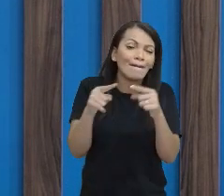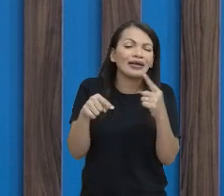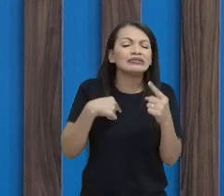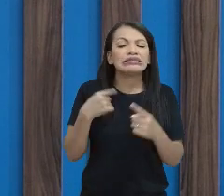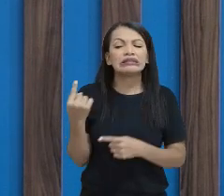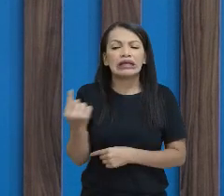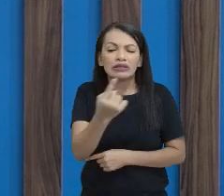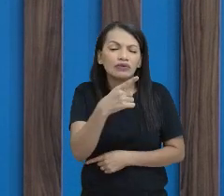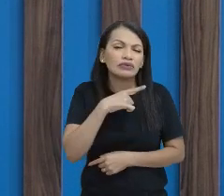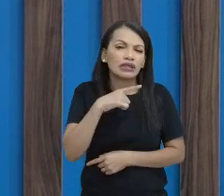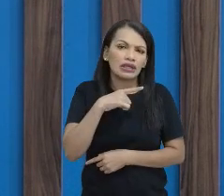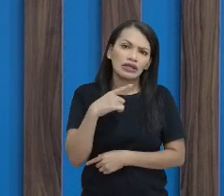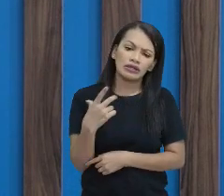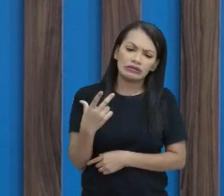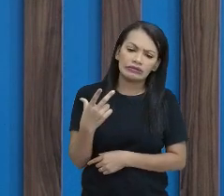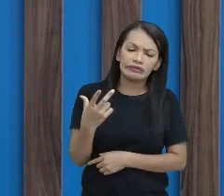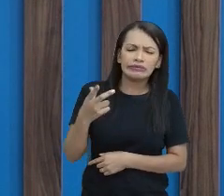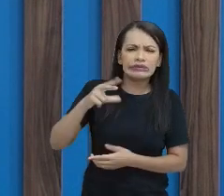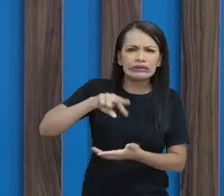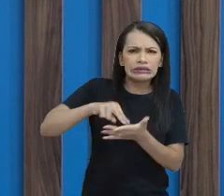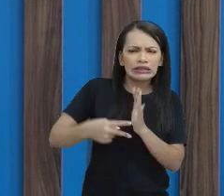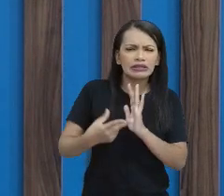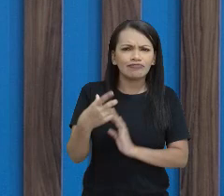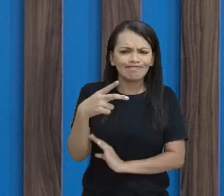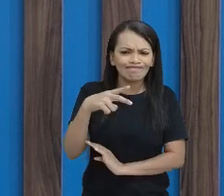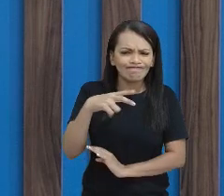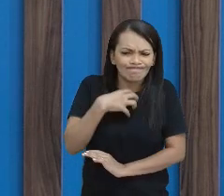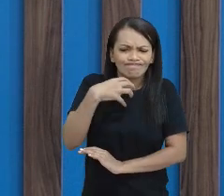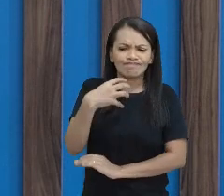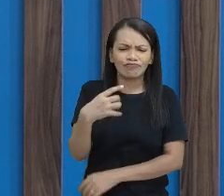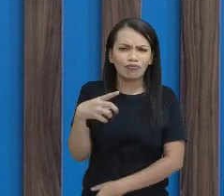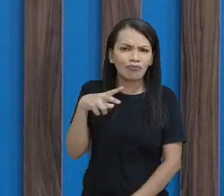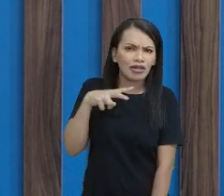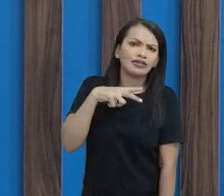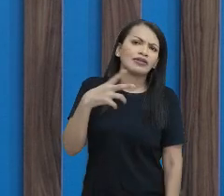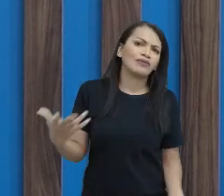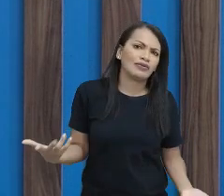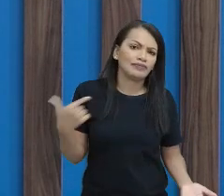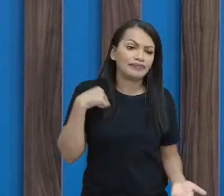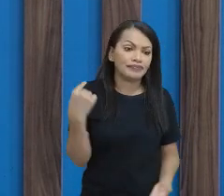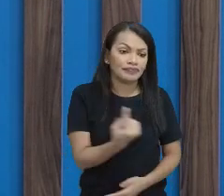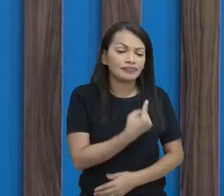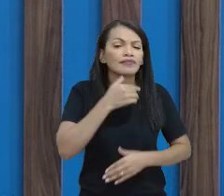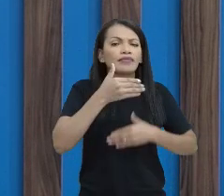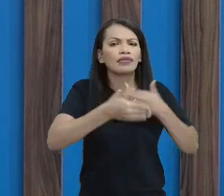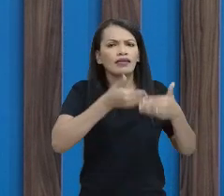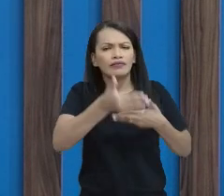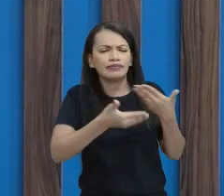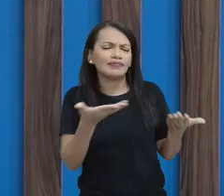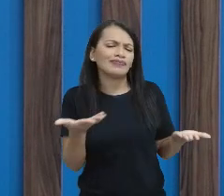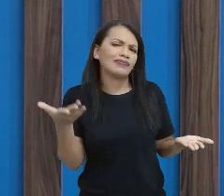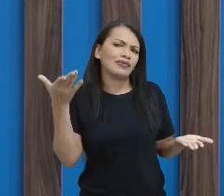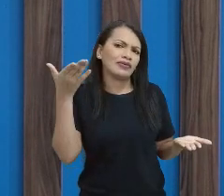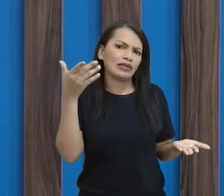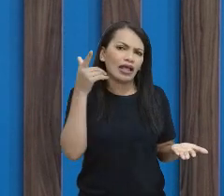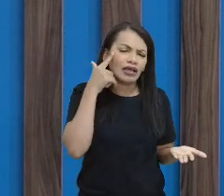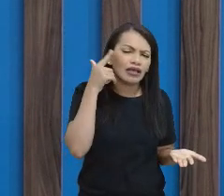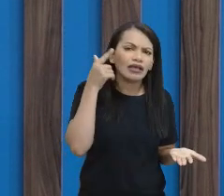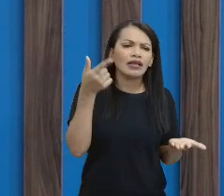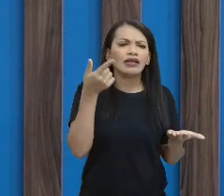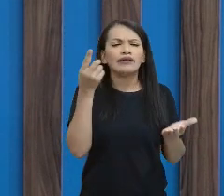literários é muito importante, não é, nesse processo que estamos, não é, passando aí de recomposição,